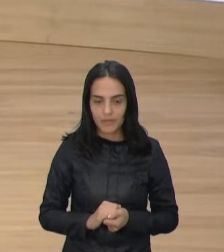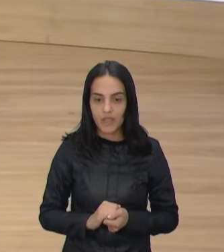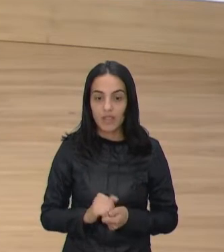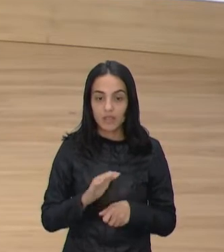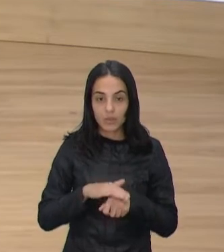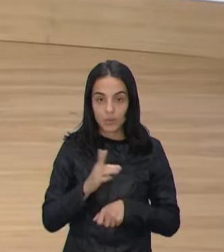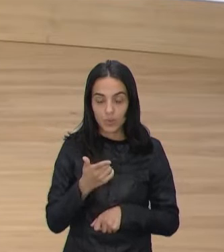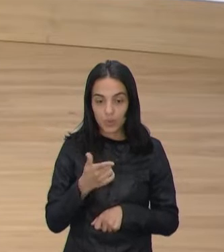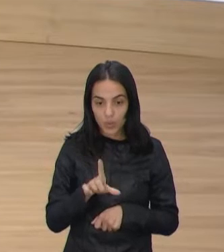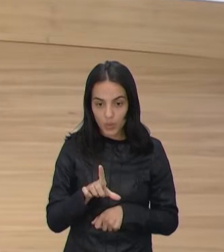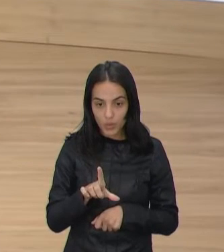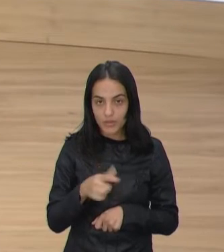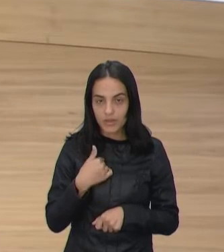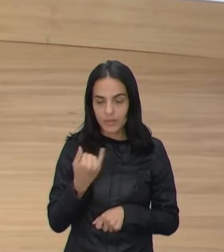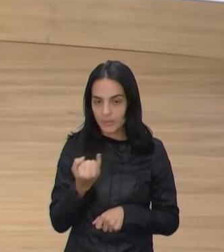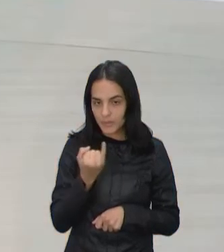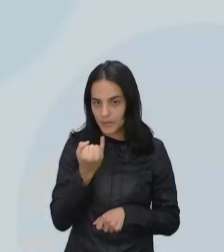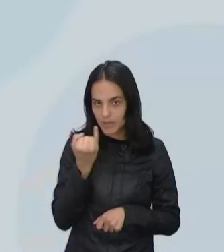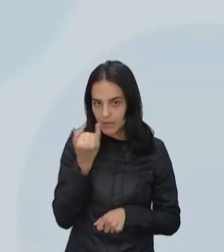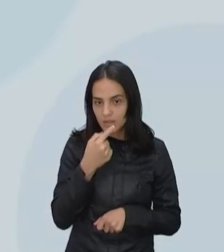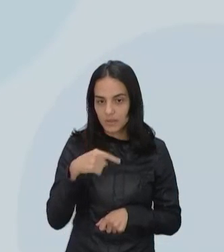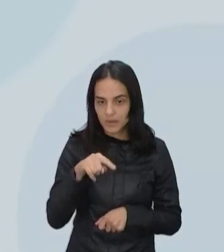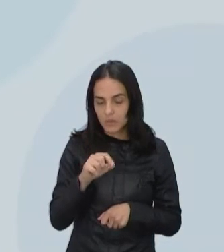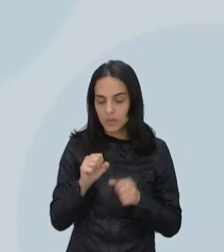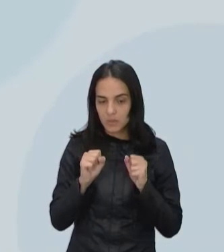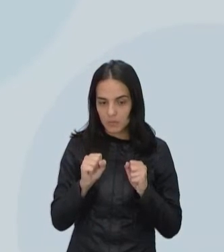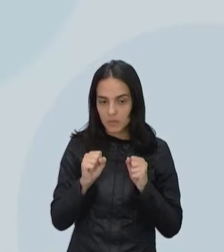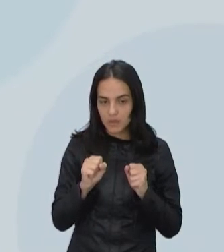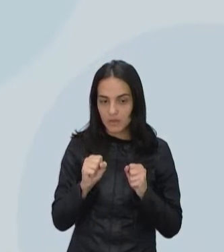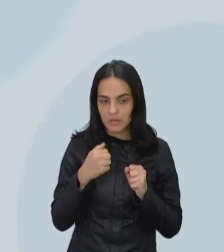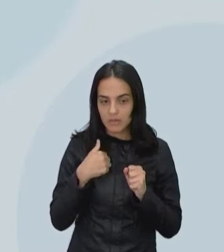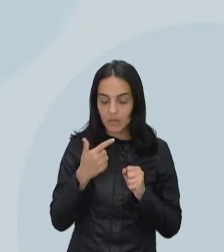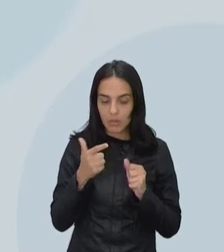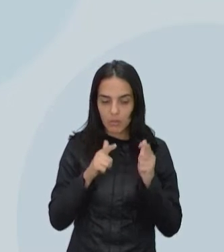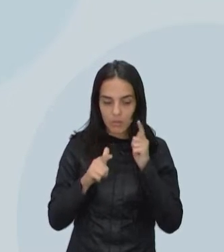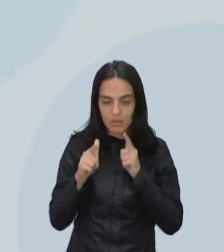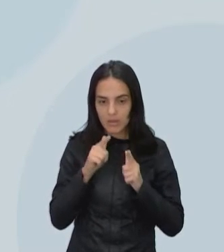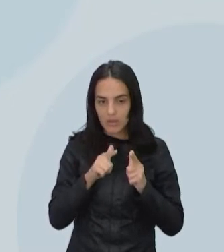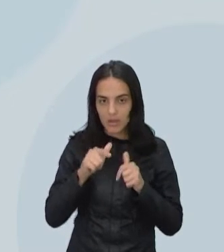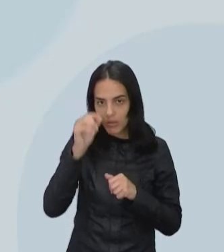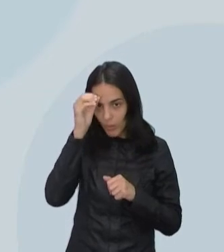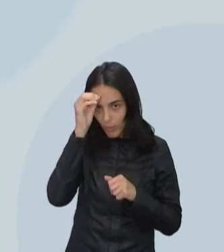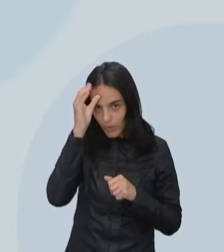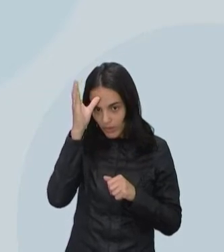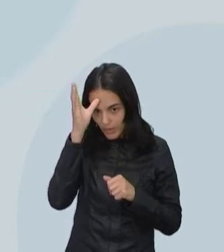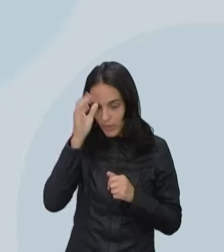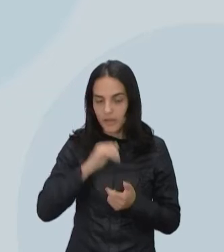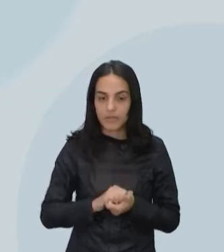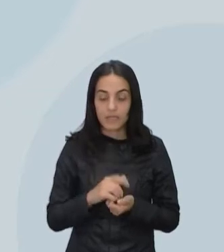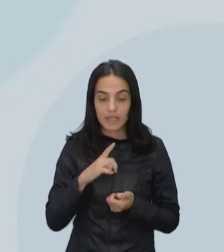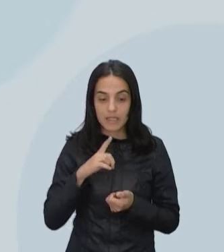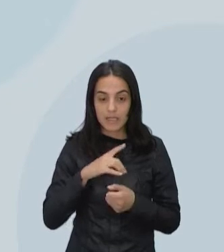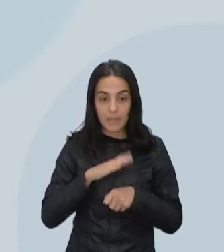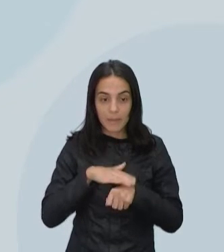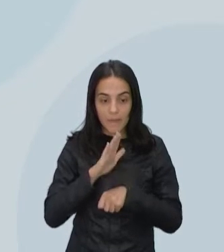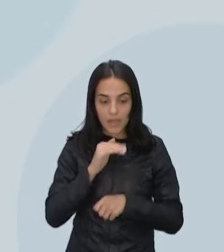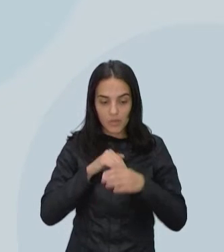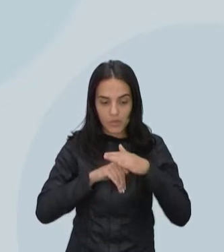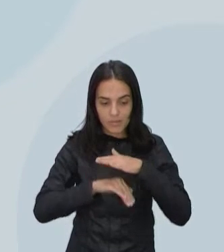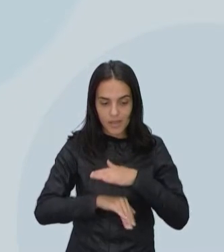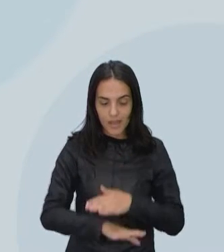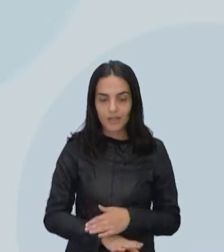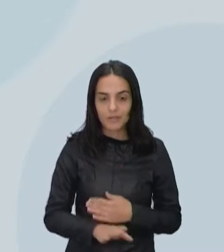Mais uma coisa importante aqui para nós podermos, né, adquirir conhecimento e ter mais um dado para o